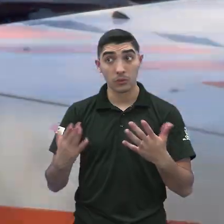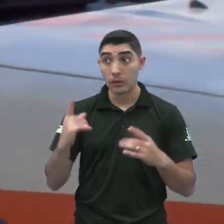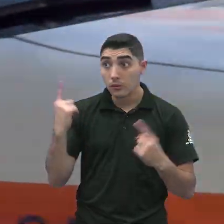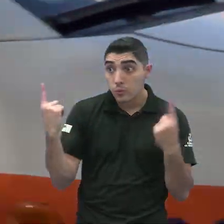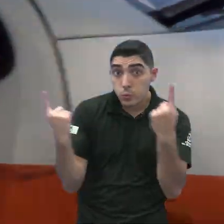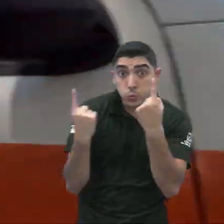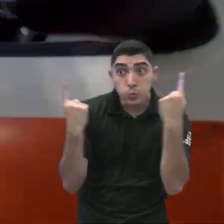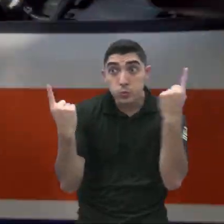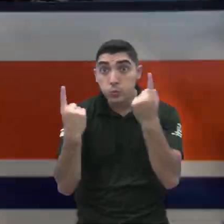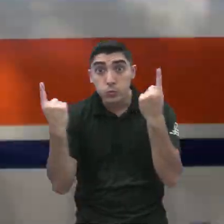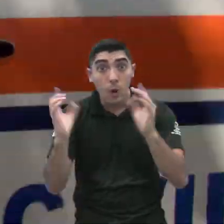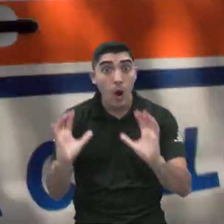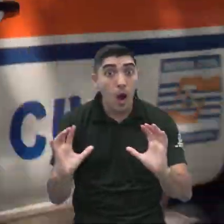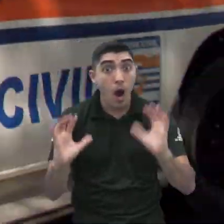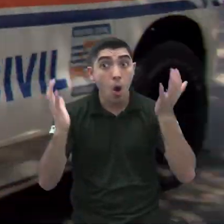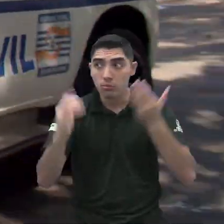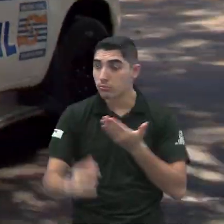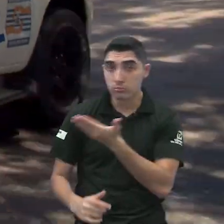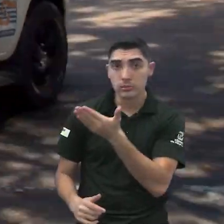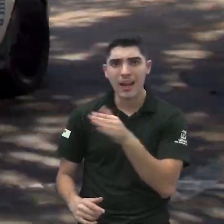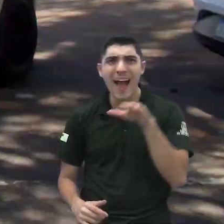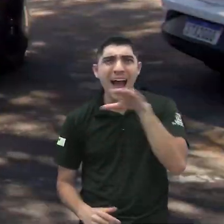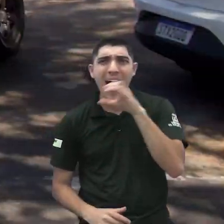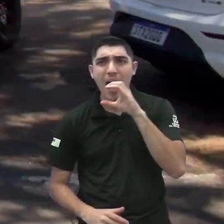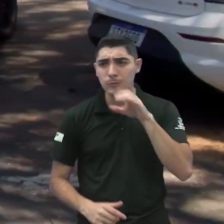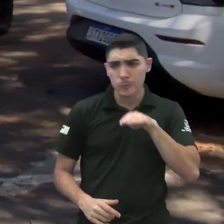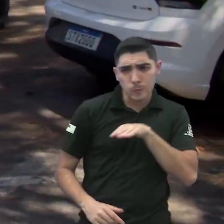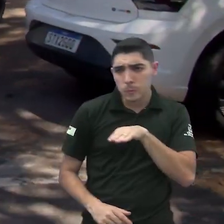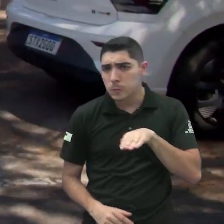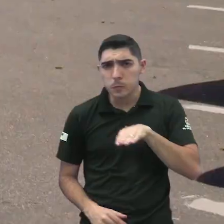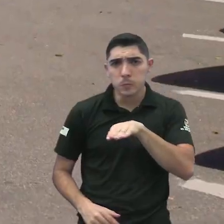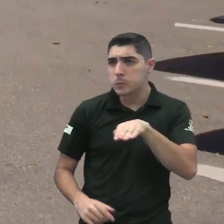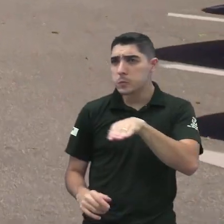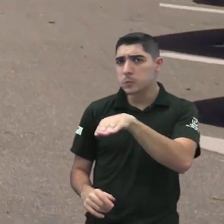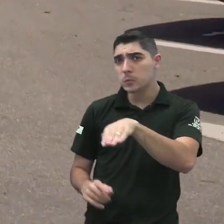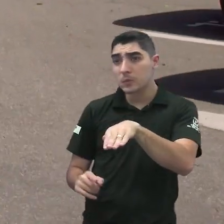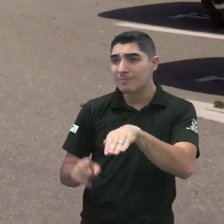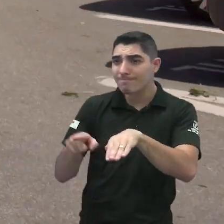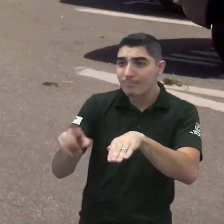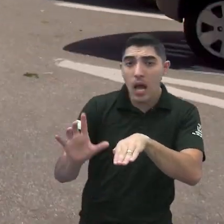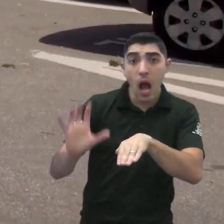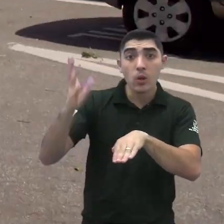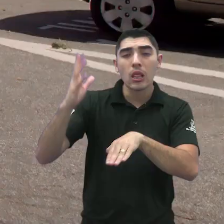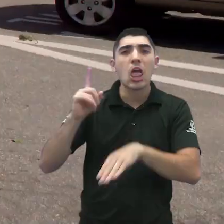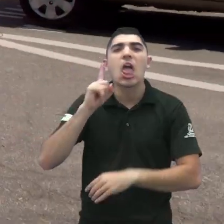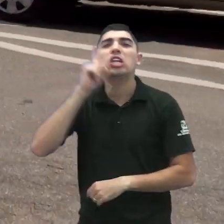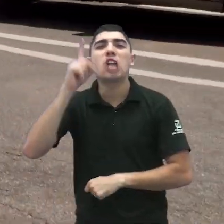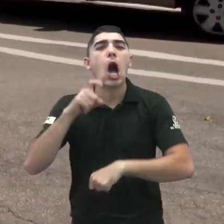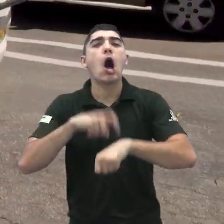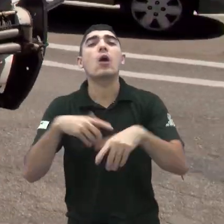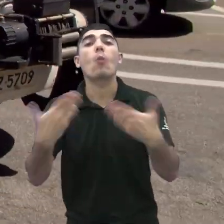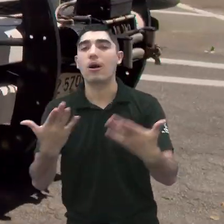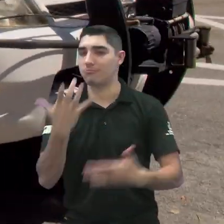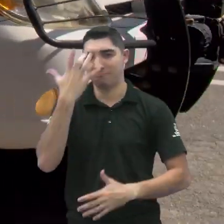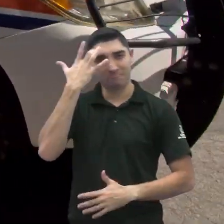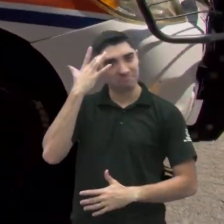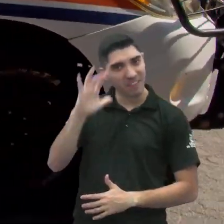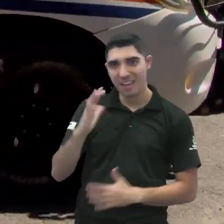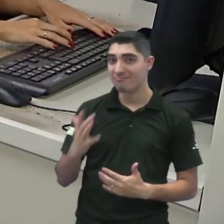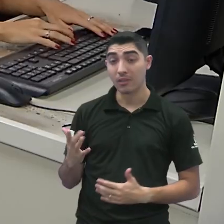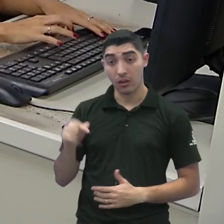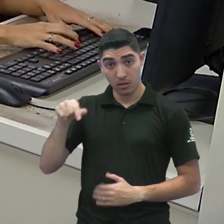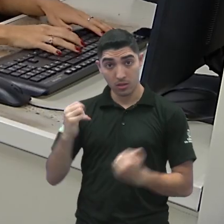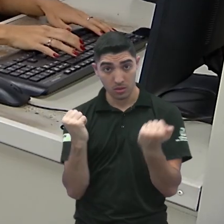A qualquer sinal de ocorrência, lá vão eles atender o chamado. São situações que não têm dia nem hora para